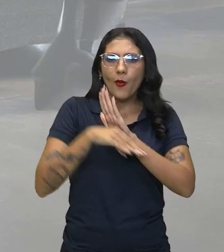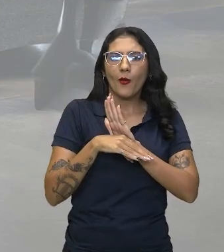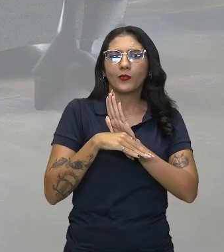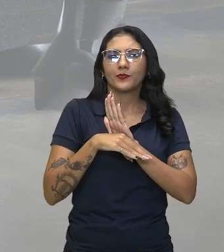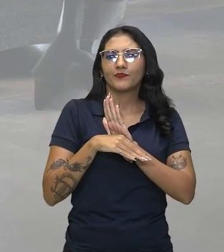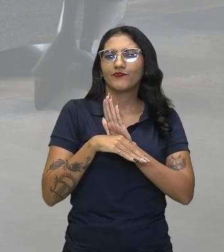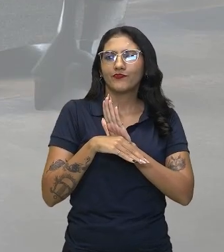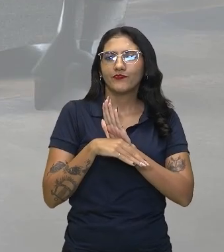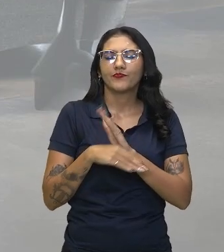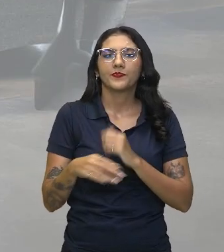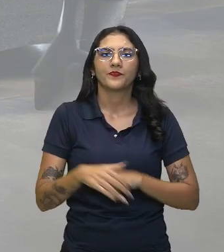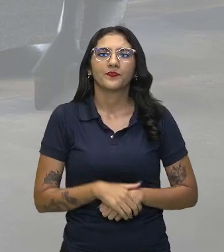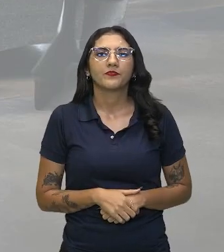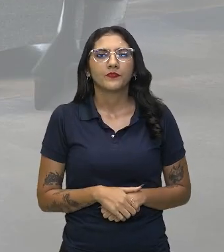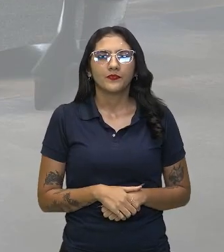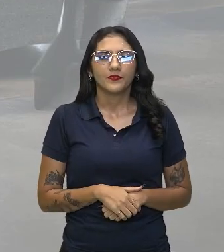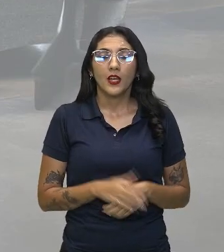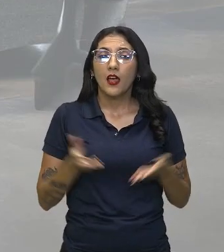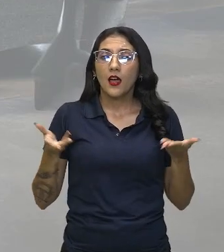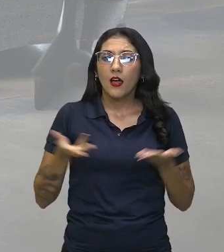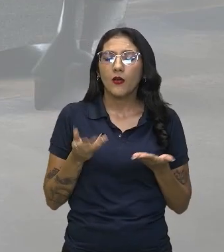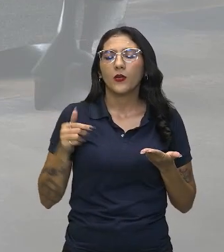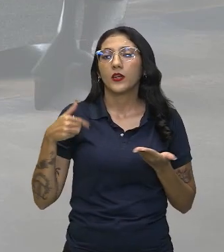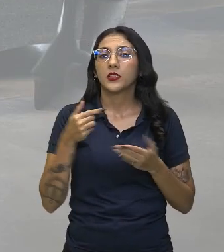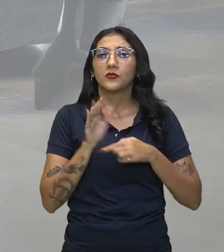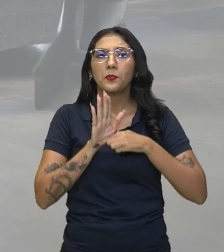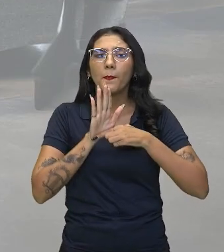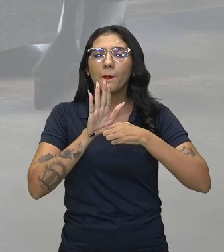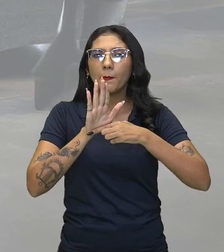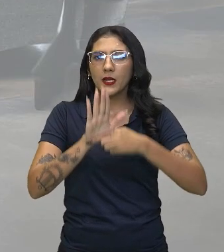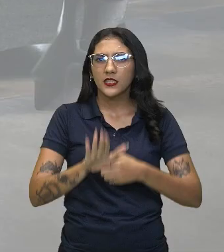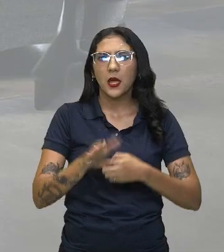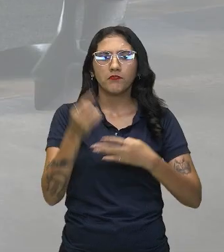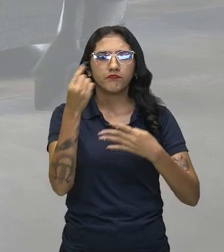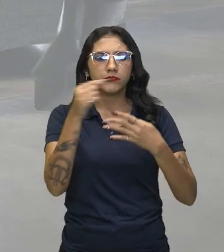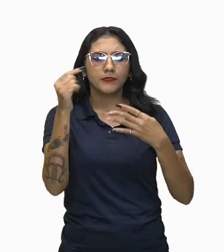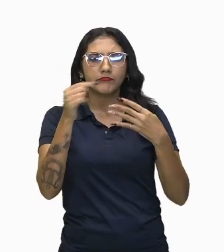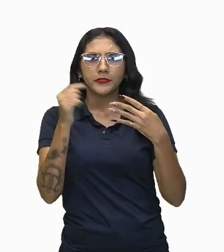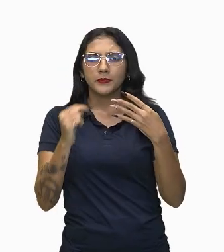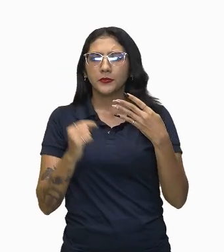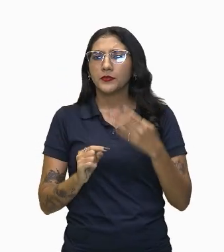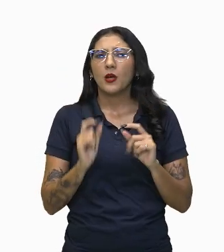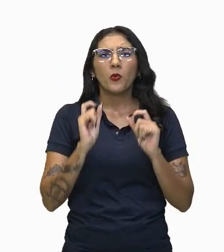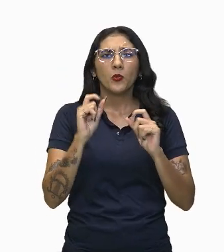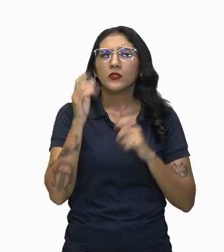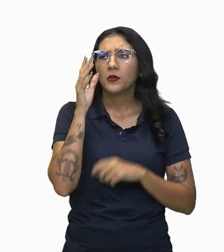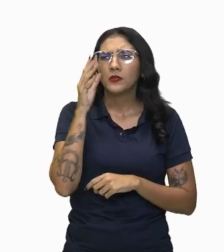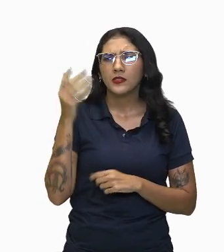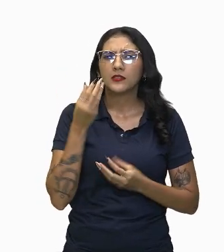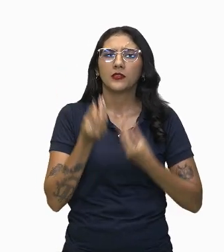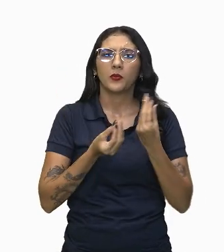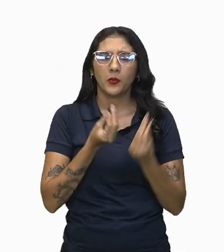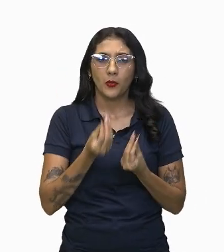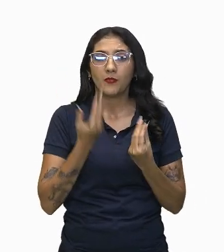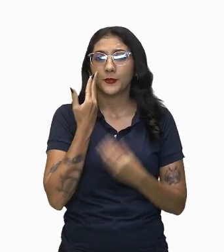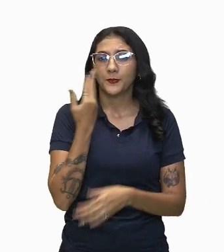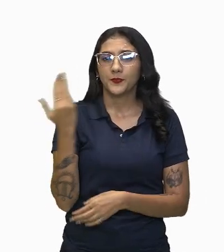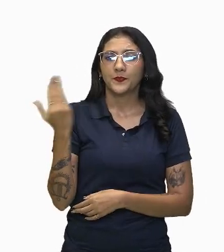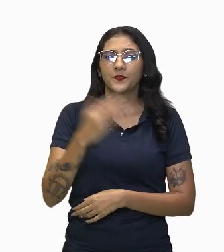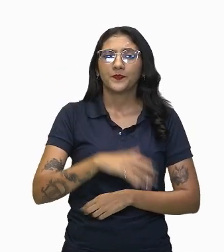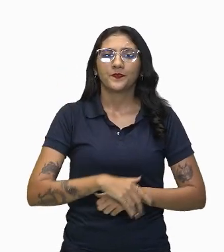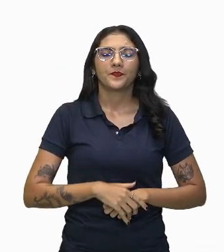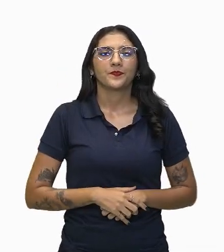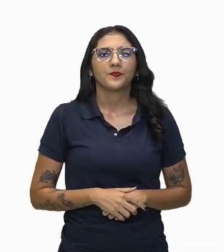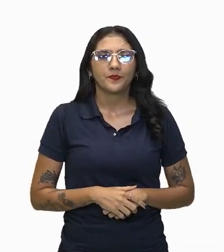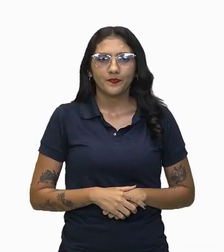gente vai pontuar agora as causas da crise de 1929. Vamos lá. Então nós temos aqui como